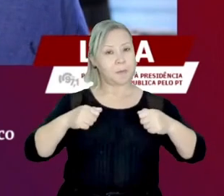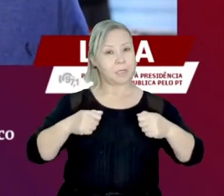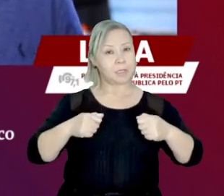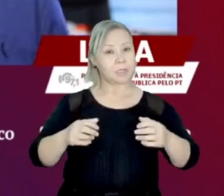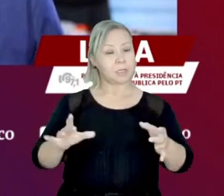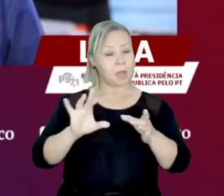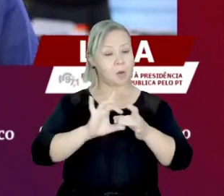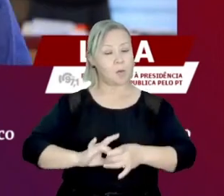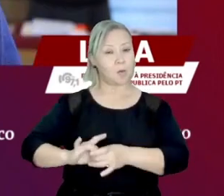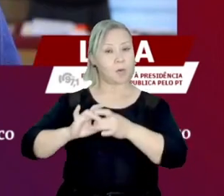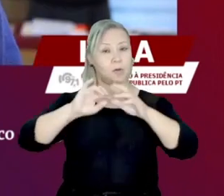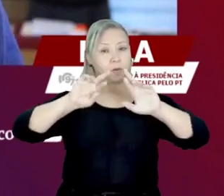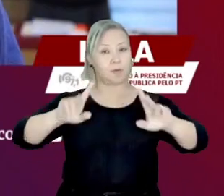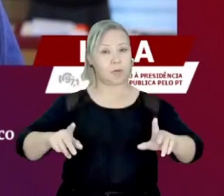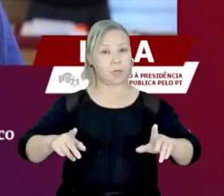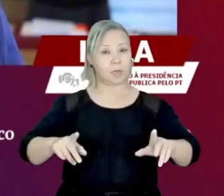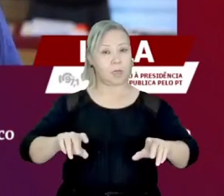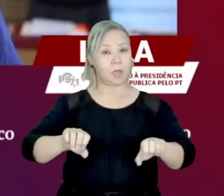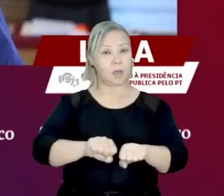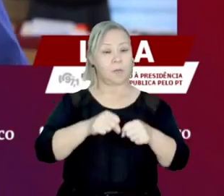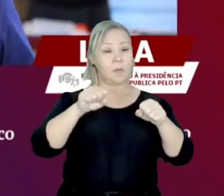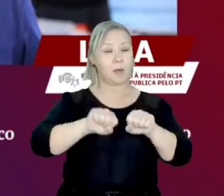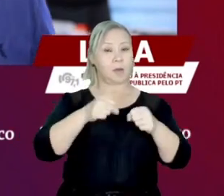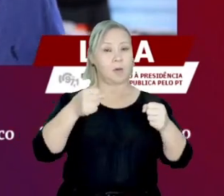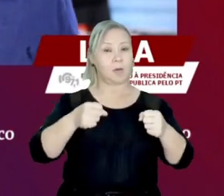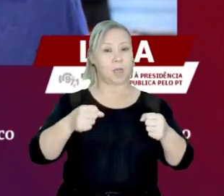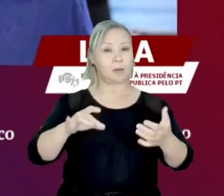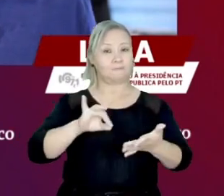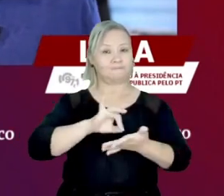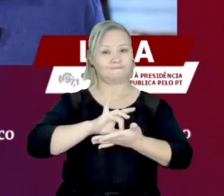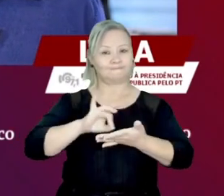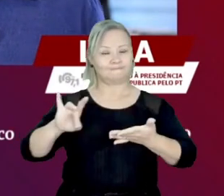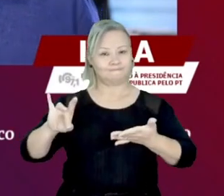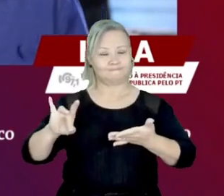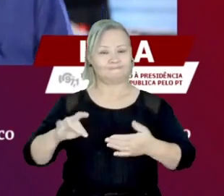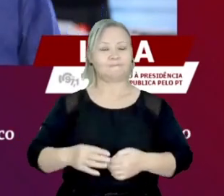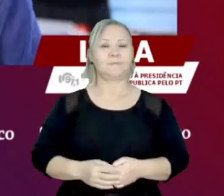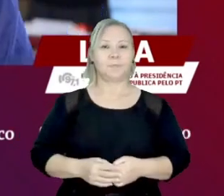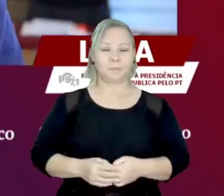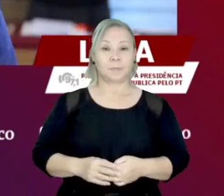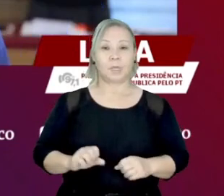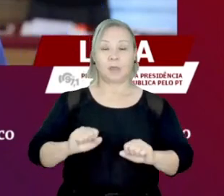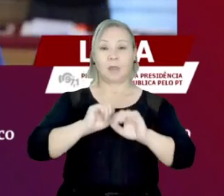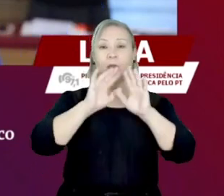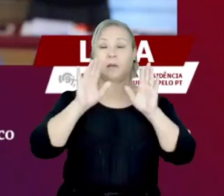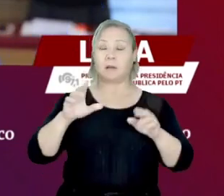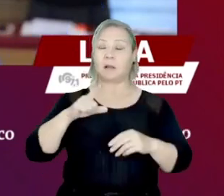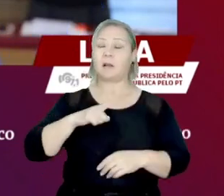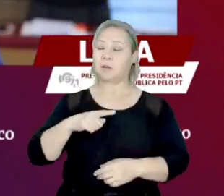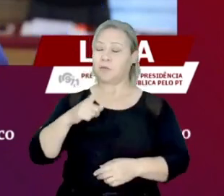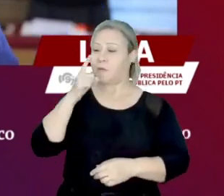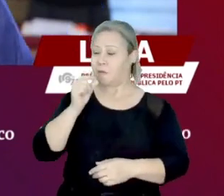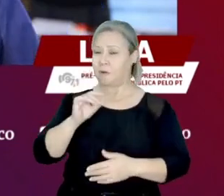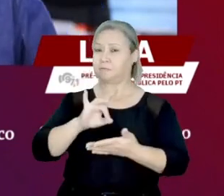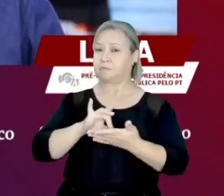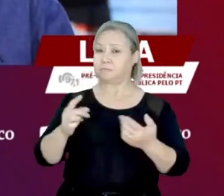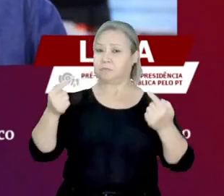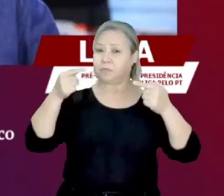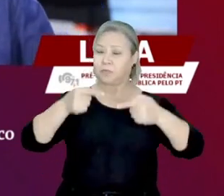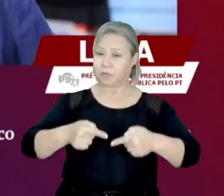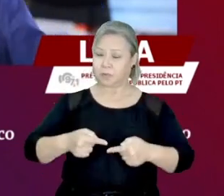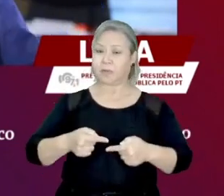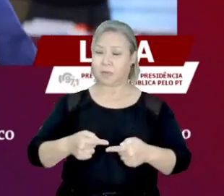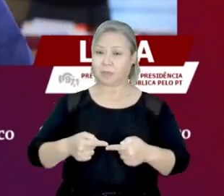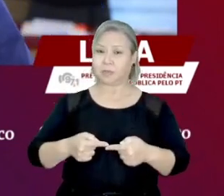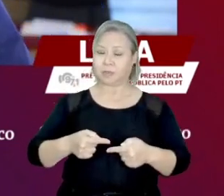mas obviamente que nós somos civilizados, que nós queremos o bem do Brasil, que nós queremos restabelecer a democracia. Então nós vamos construir